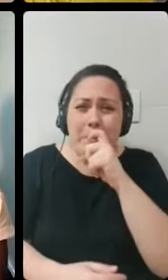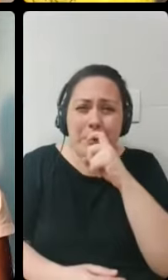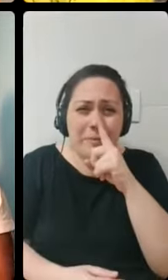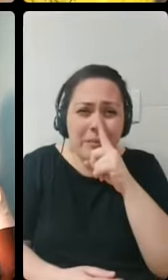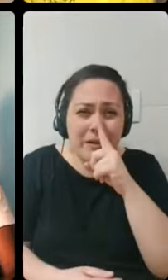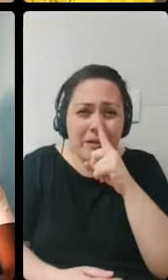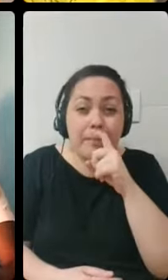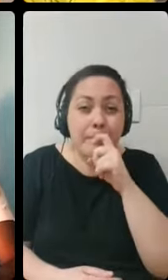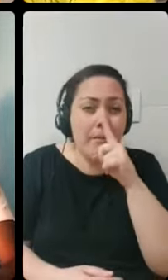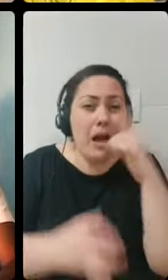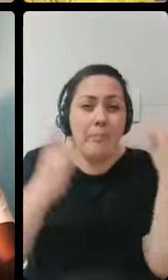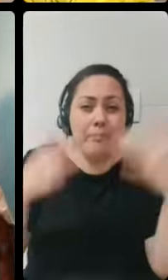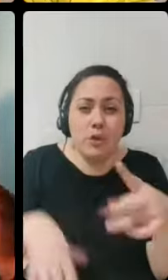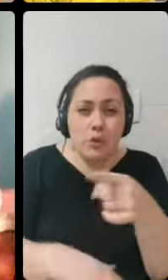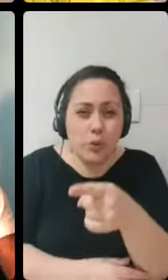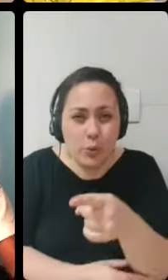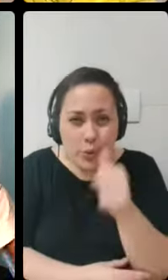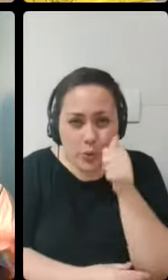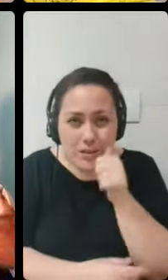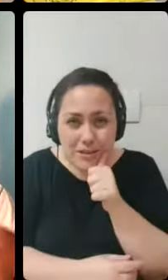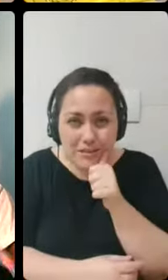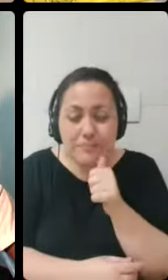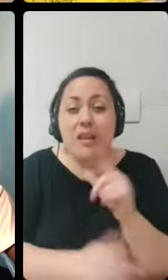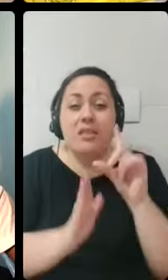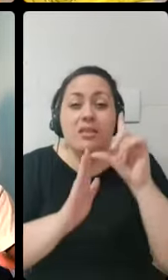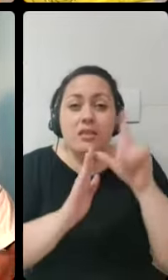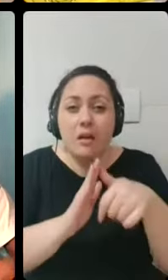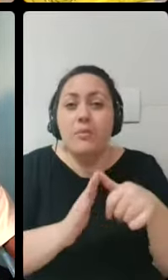pelos pais, e aí ela teve vários partos assim